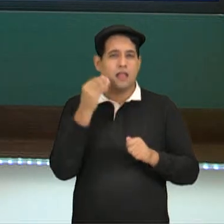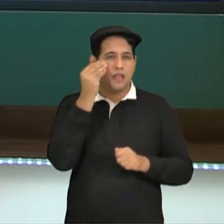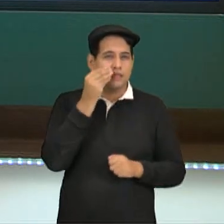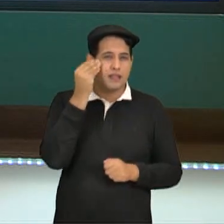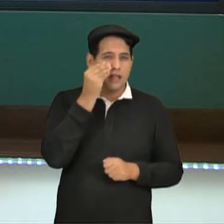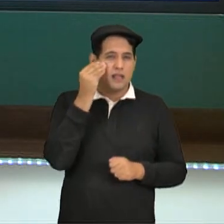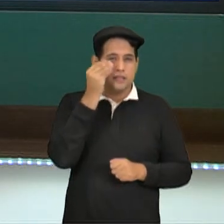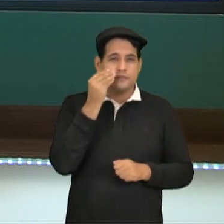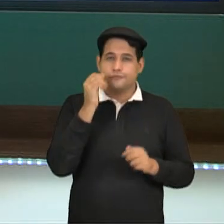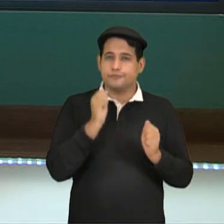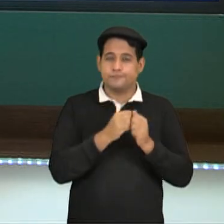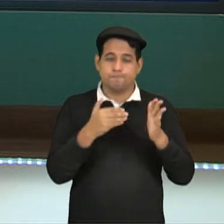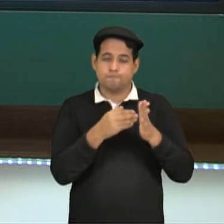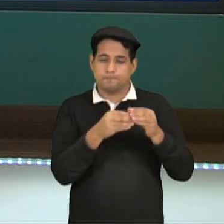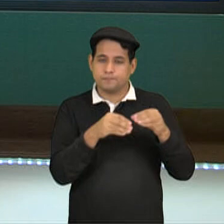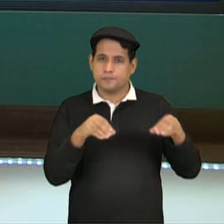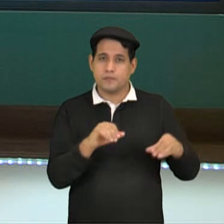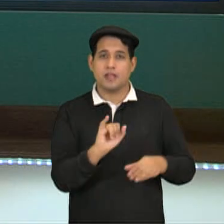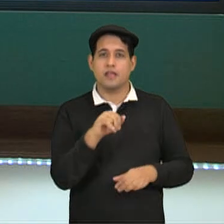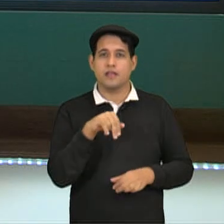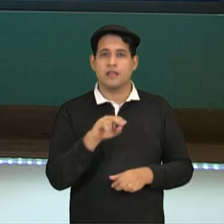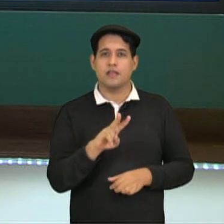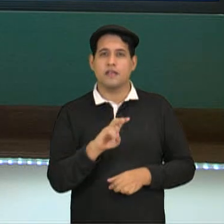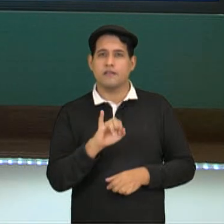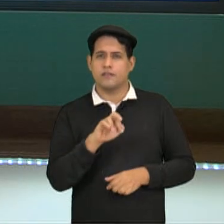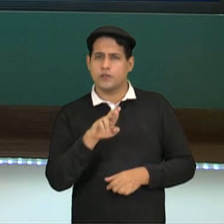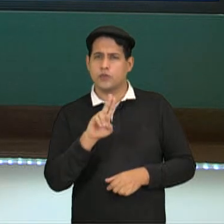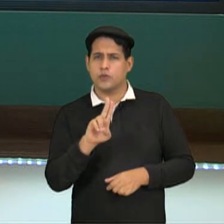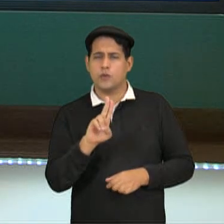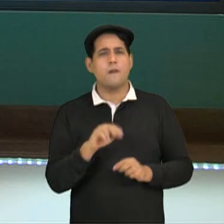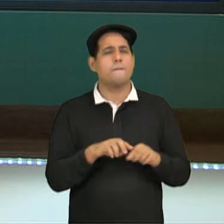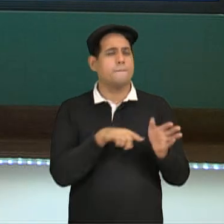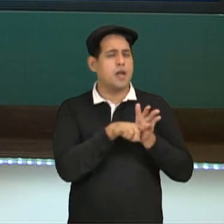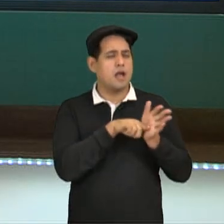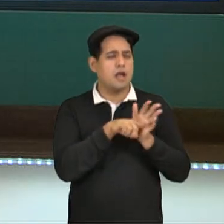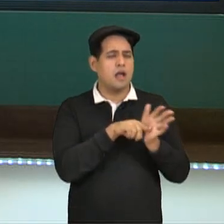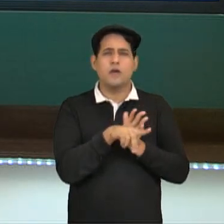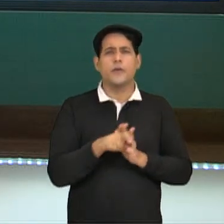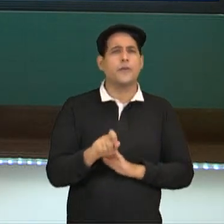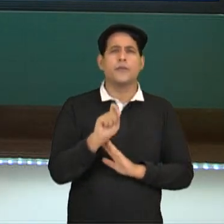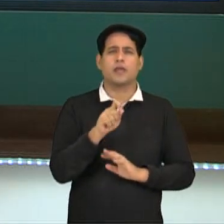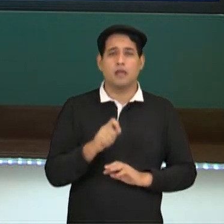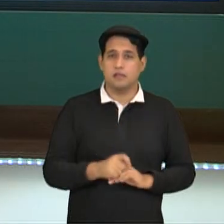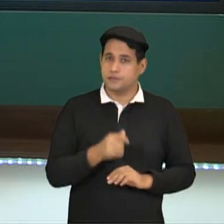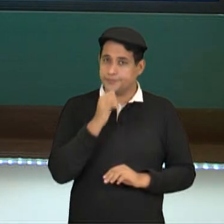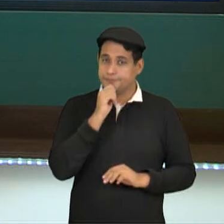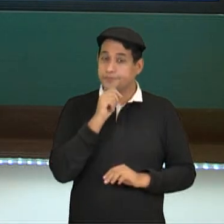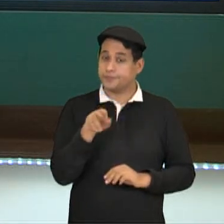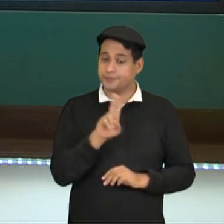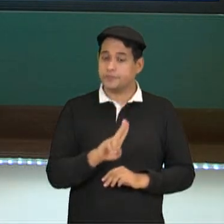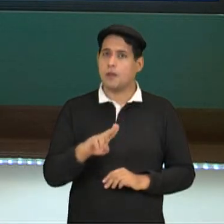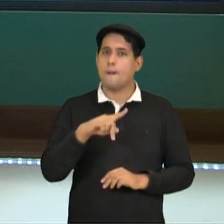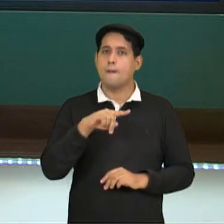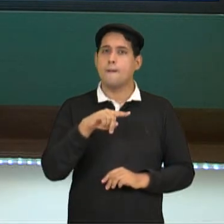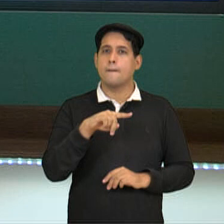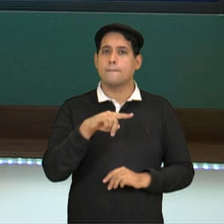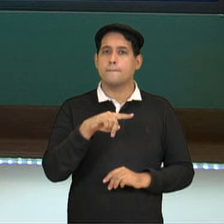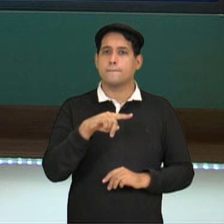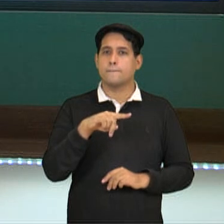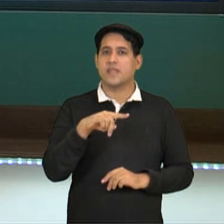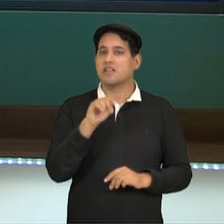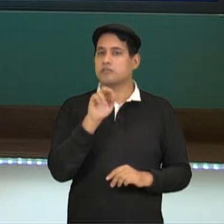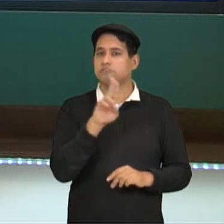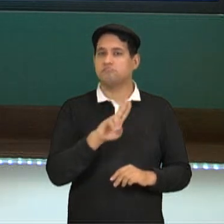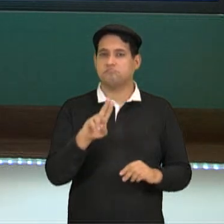teste com essas enzimas in vitro, elas perceberam, através da manipulação, que essa proteína Cas9, essa enzima que